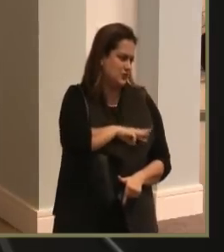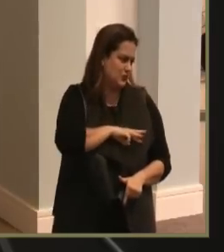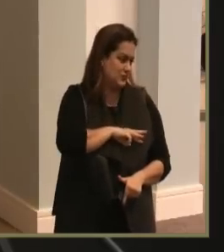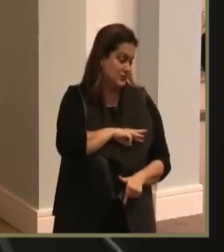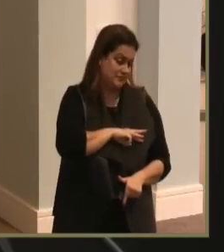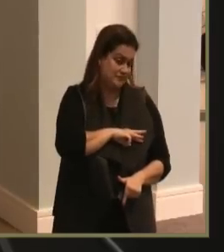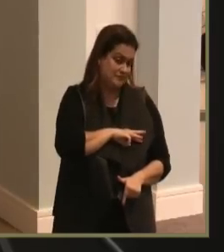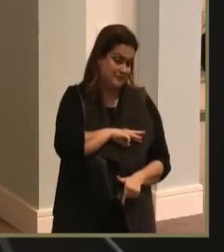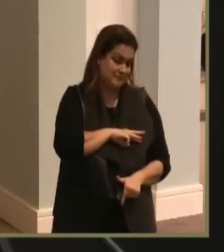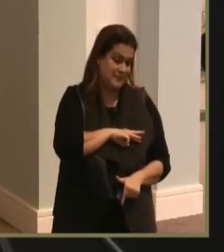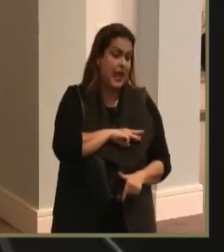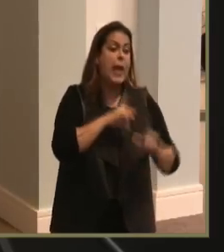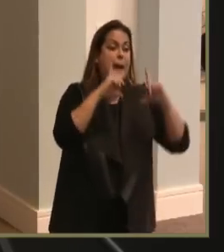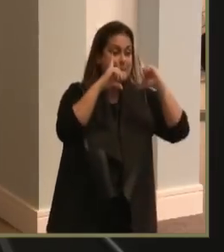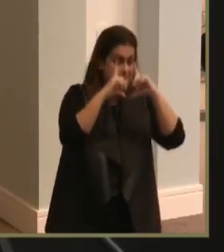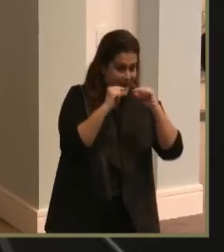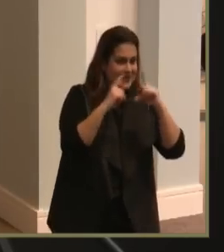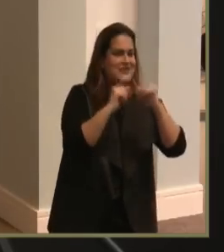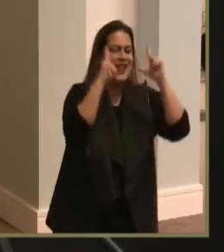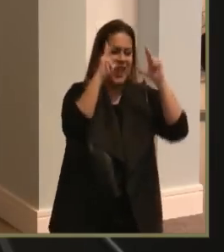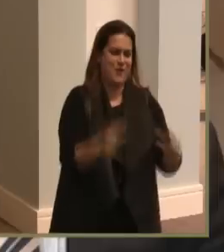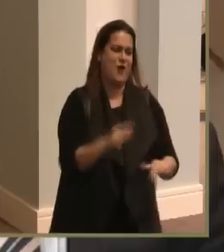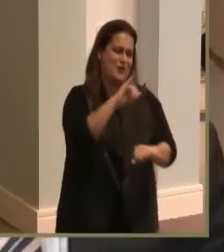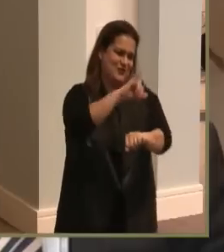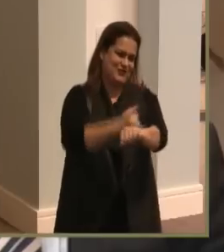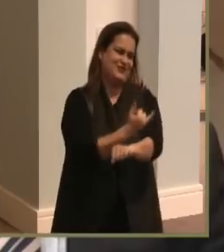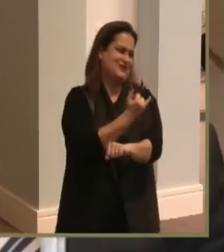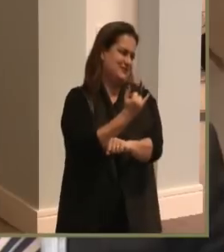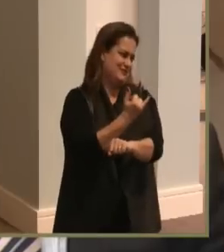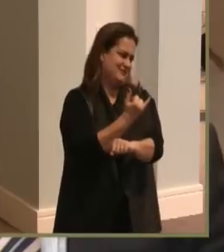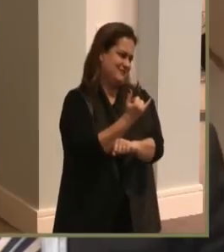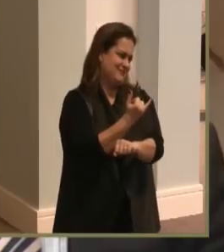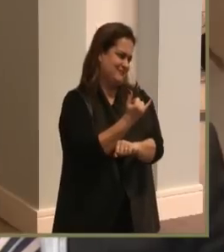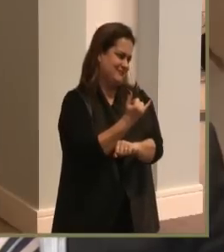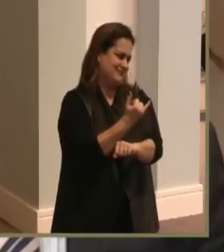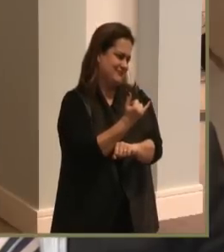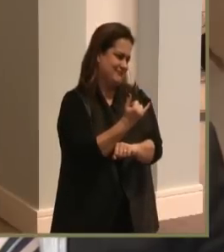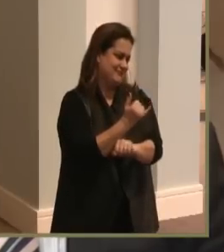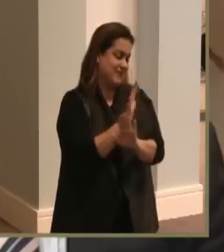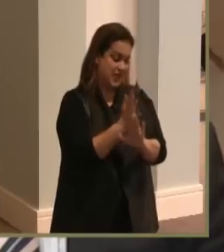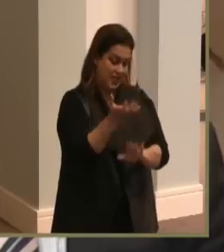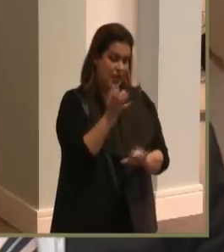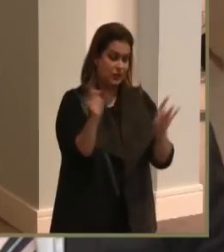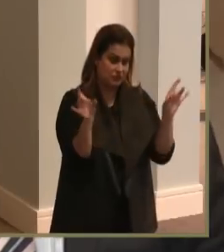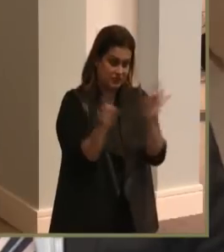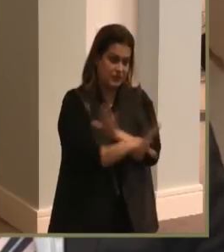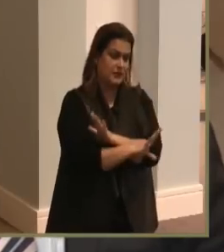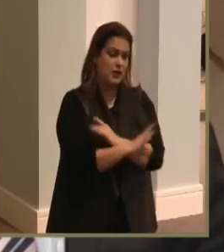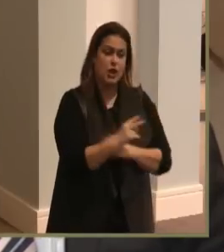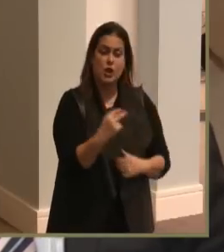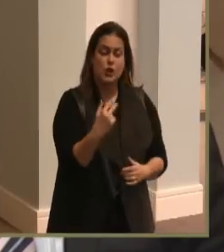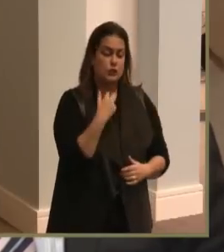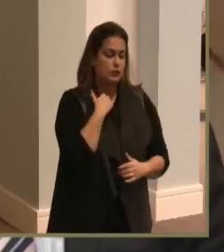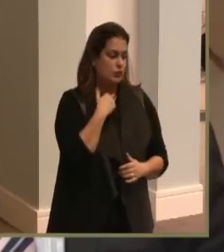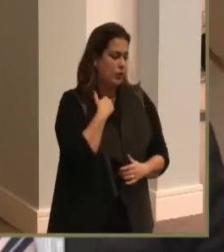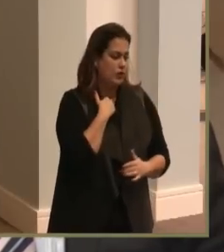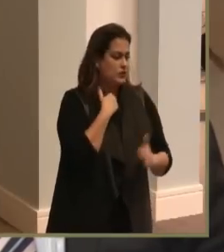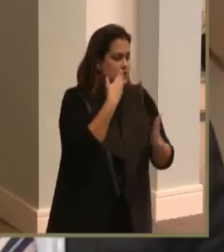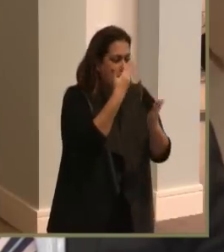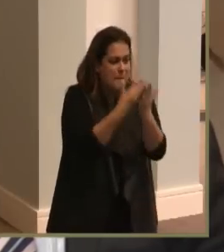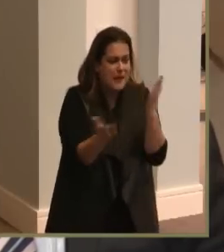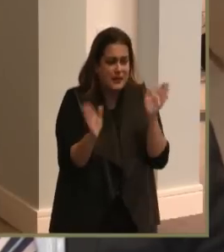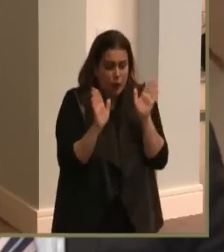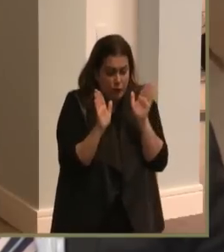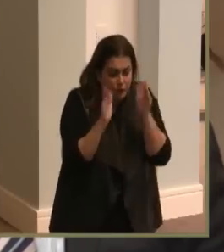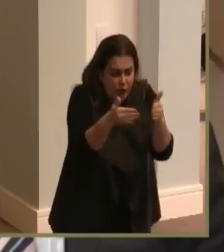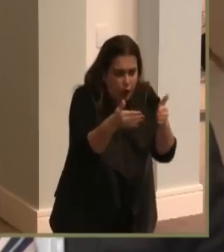E Brasília é a nossa Jerusalém. E eu quero concluir: não podemos perder a visão de nossa cidade,